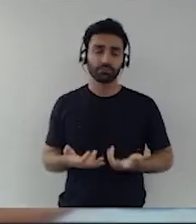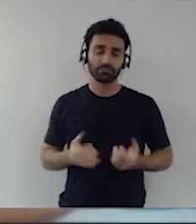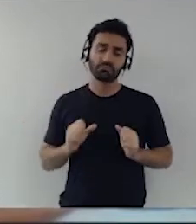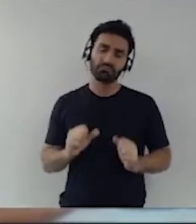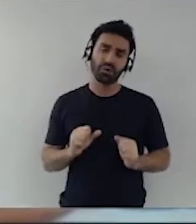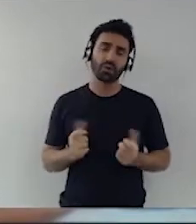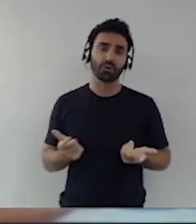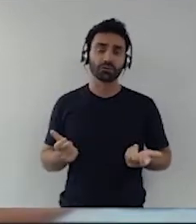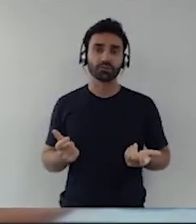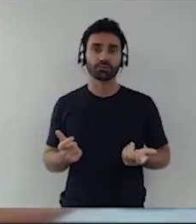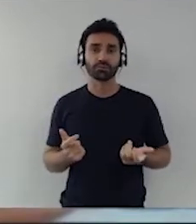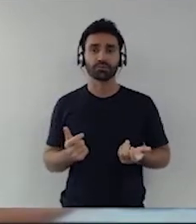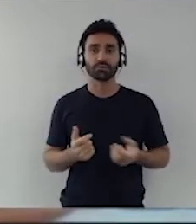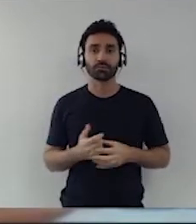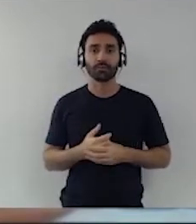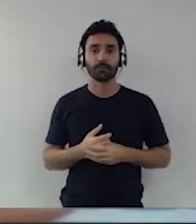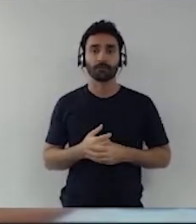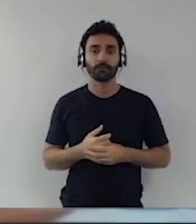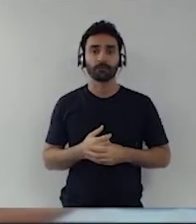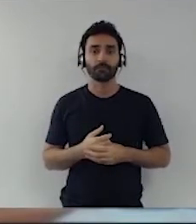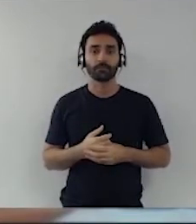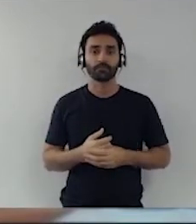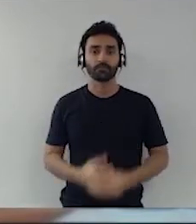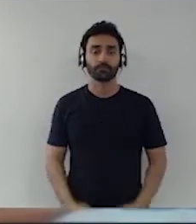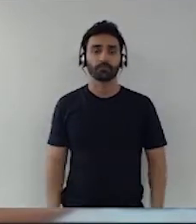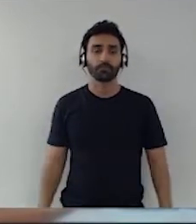relação à pandemia,